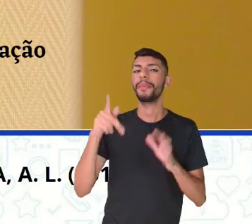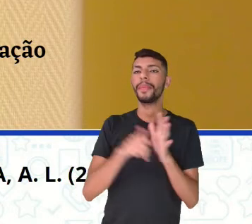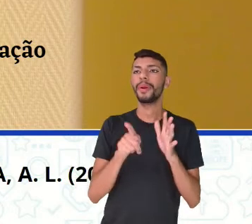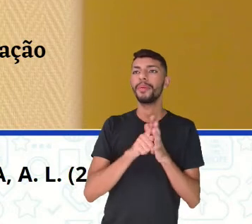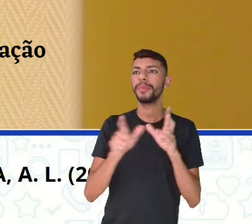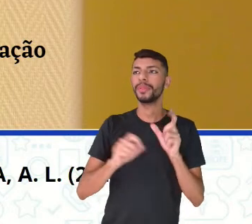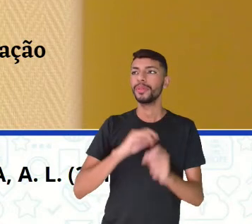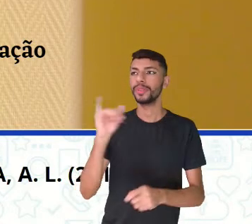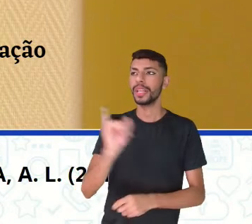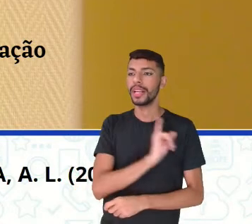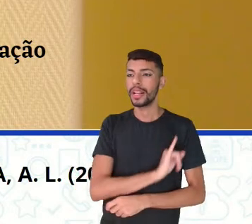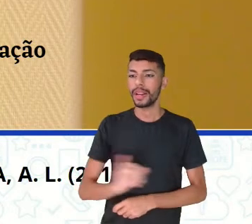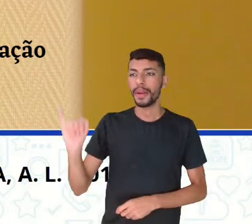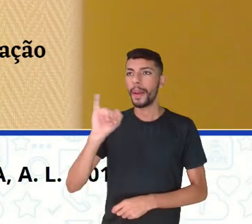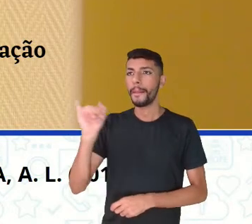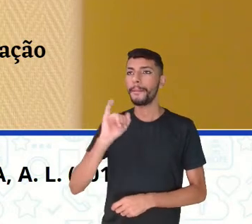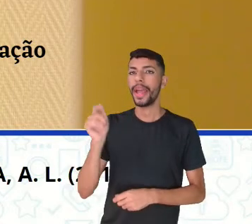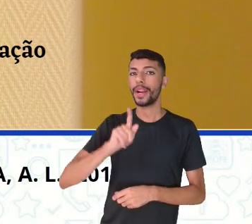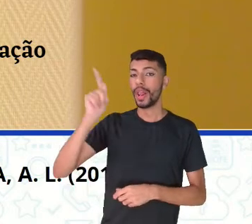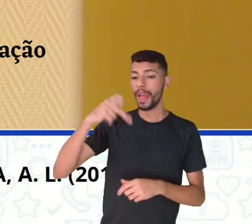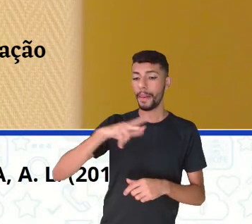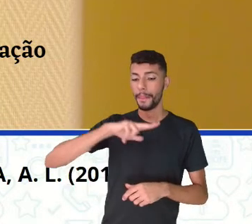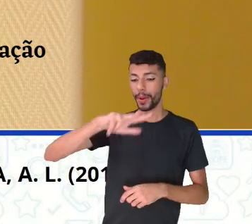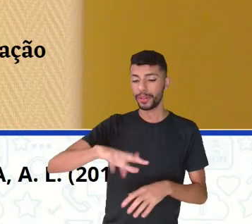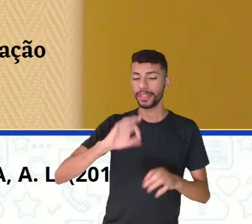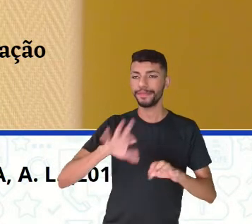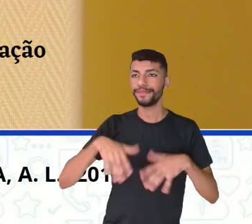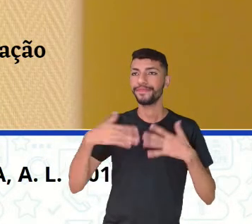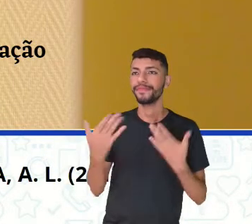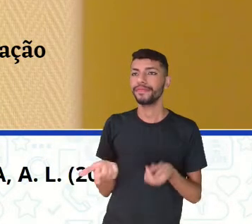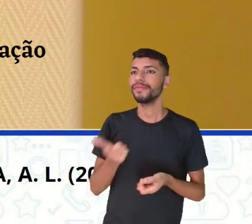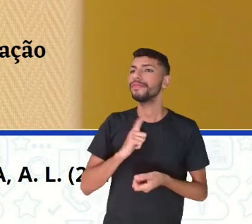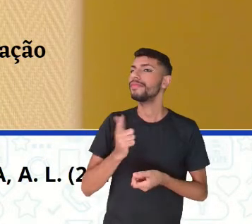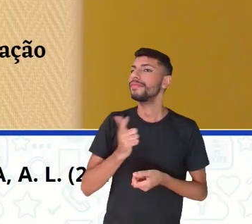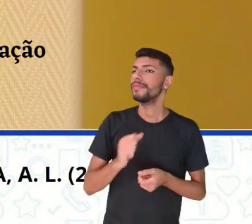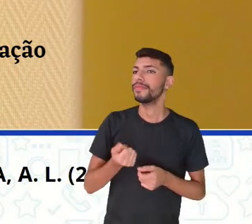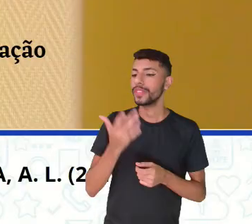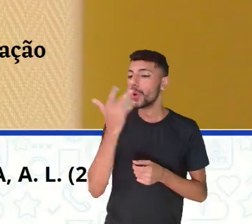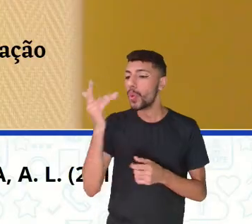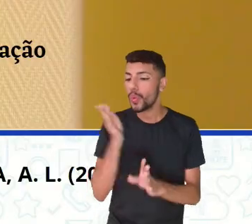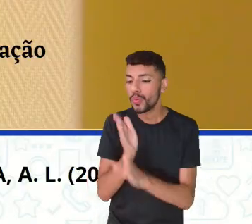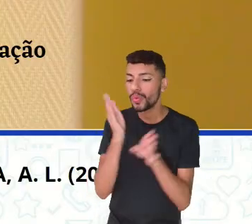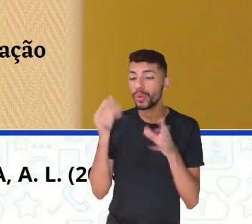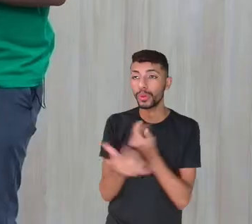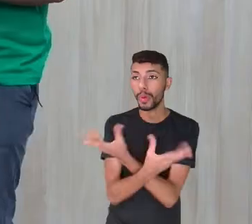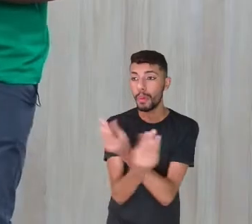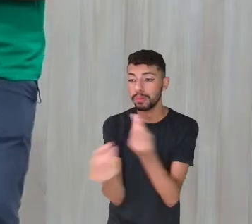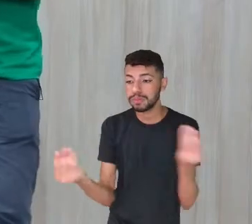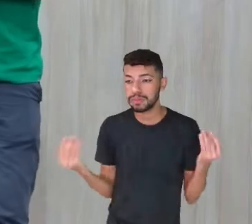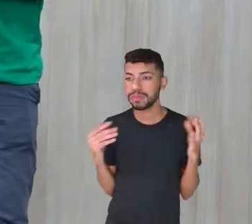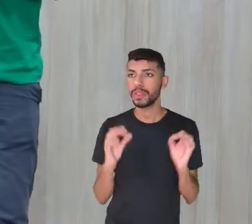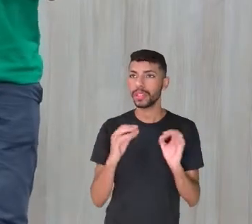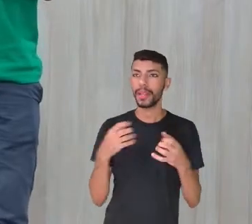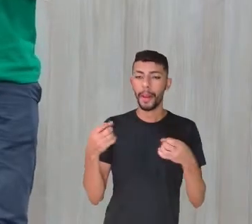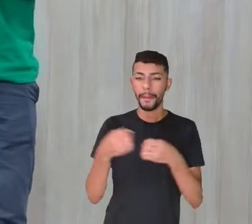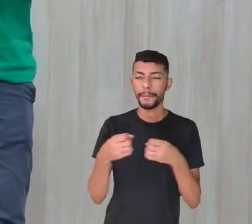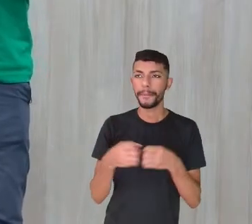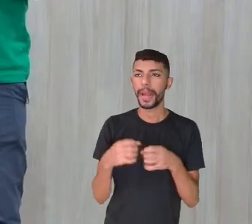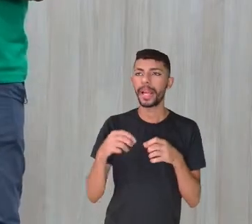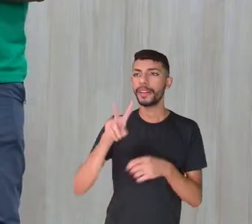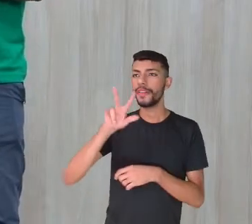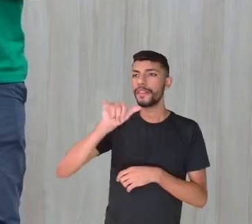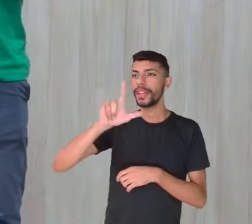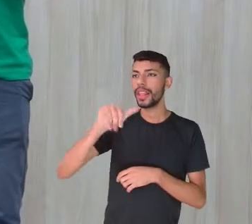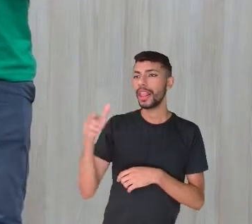Império, né? de Portugal. Então, ó, ele vai encontrar ouro em abundância ali perto de Vila Rica de